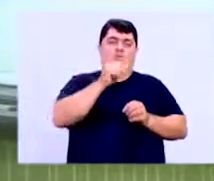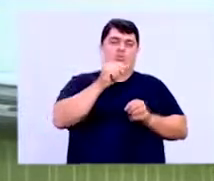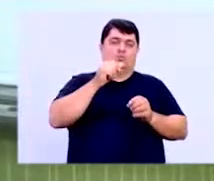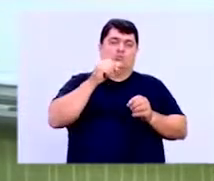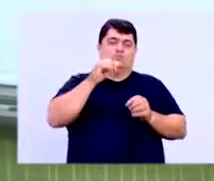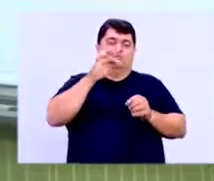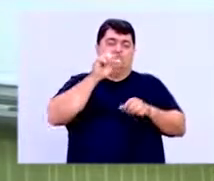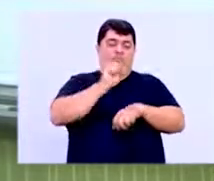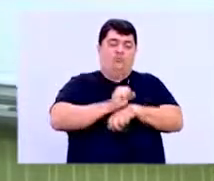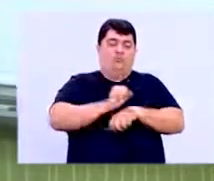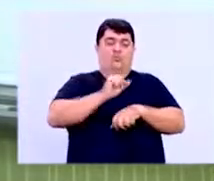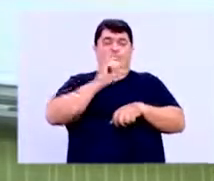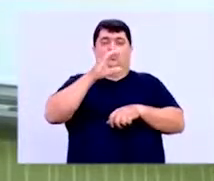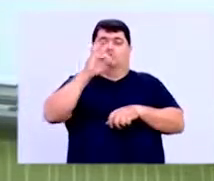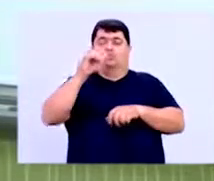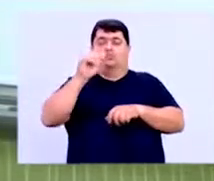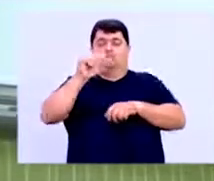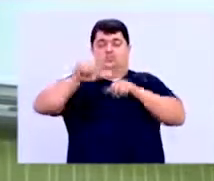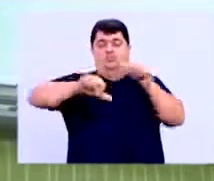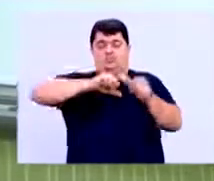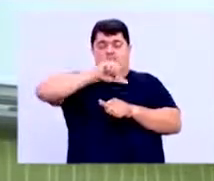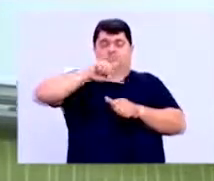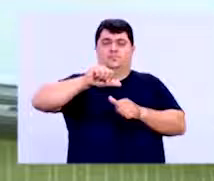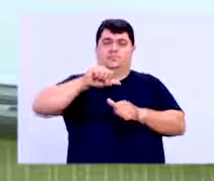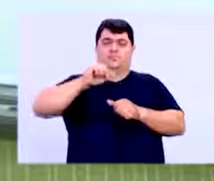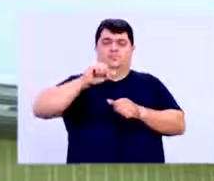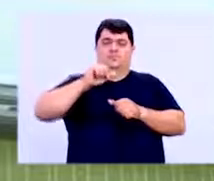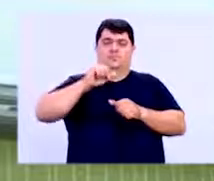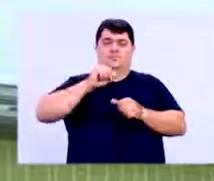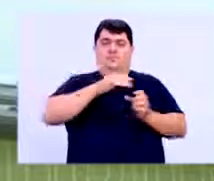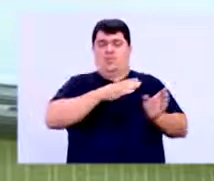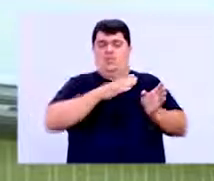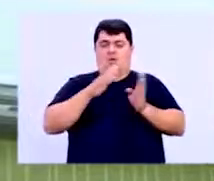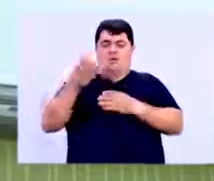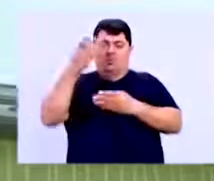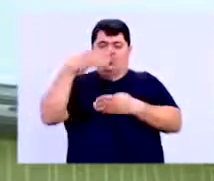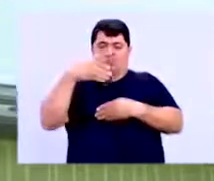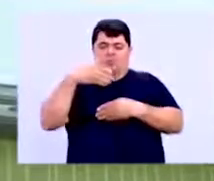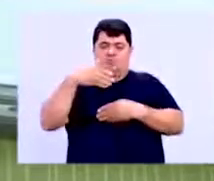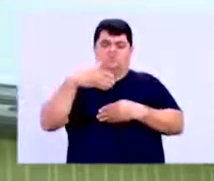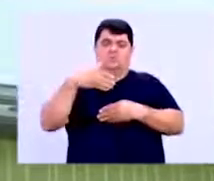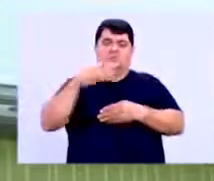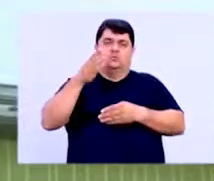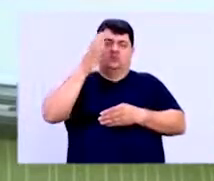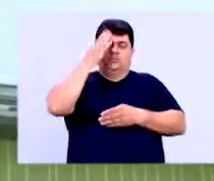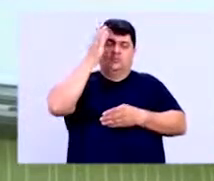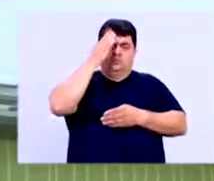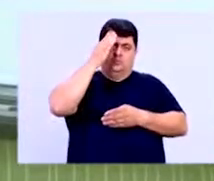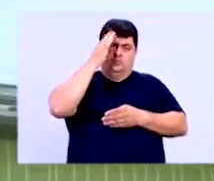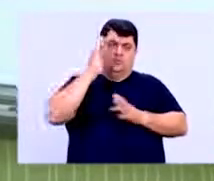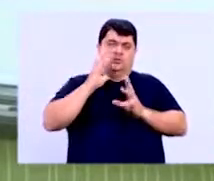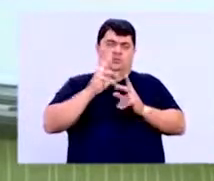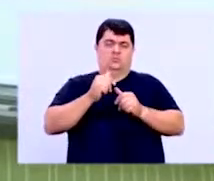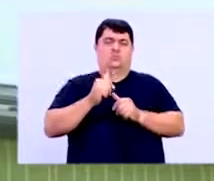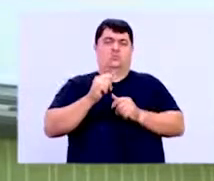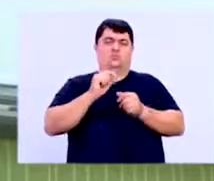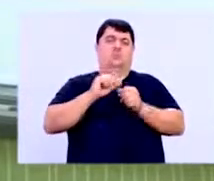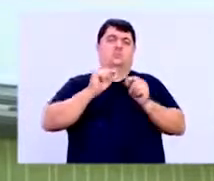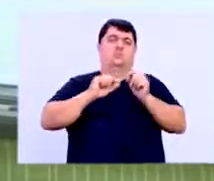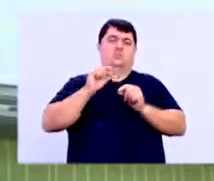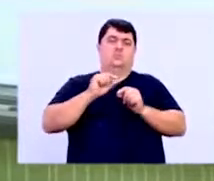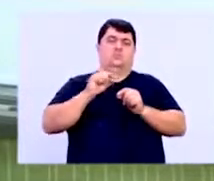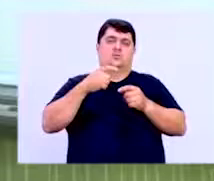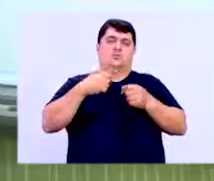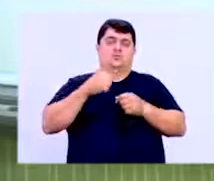variável, entendeu? Então, depois que passar as provas, que você vai estar sabendo tudo para a prova, o que você vai fazer? Não,